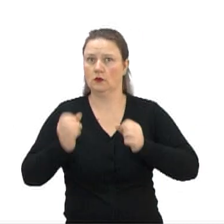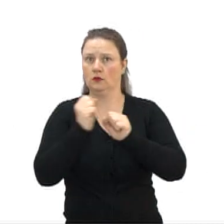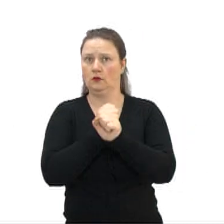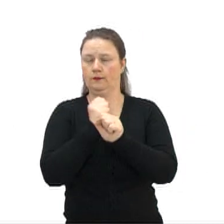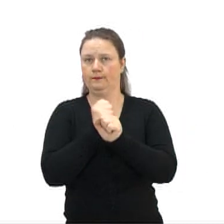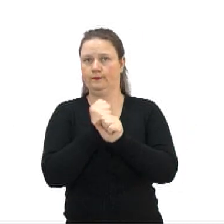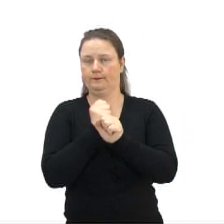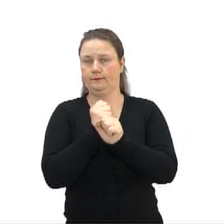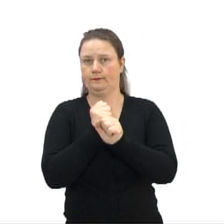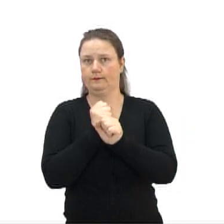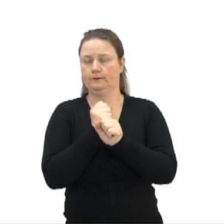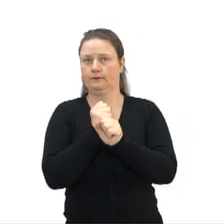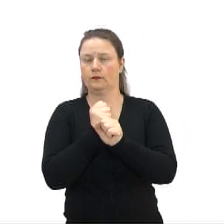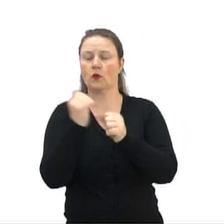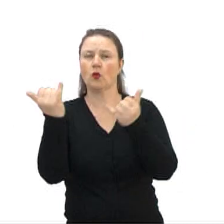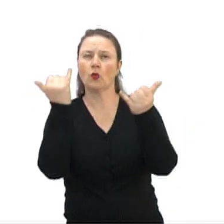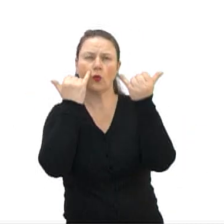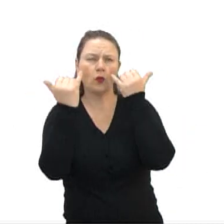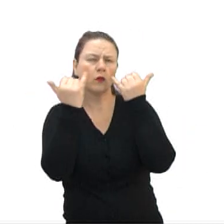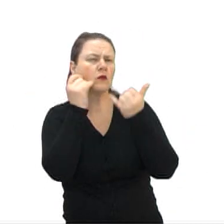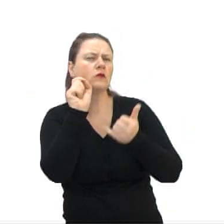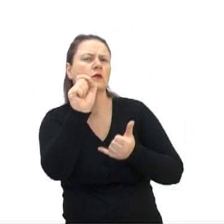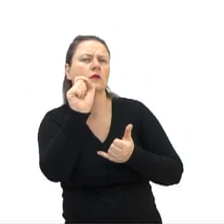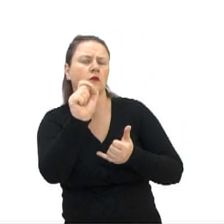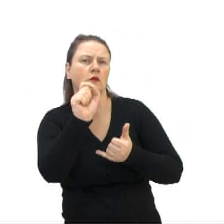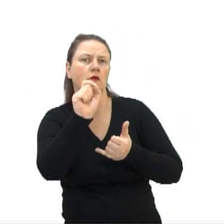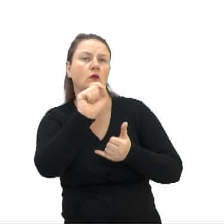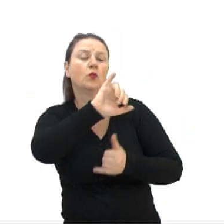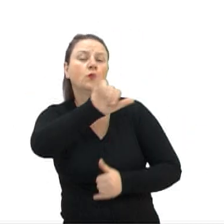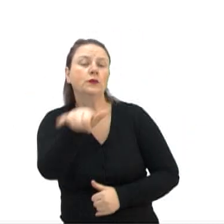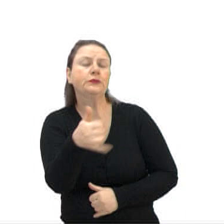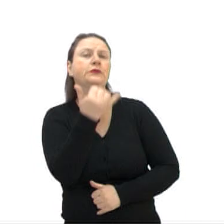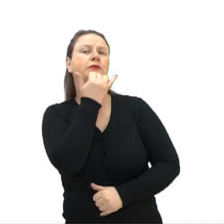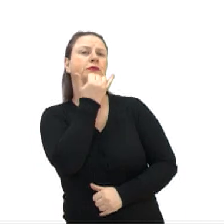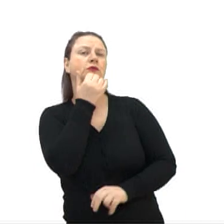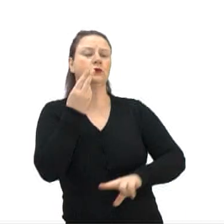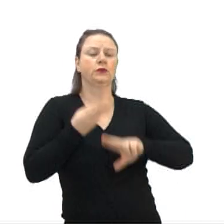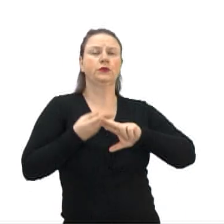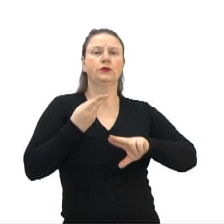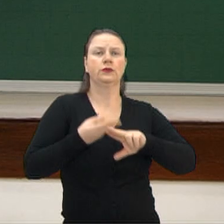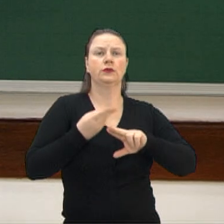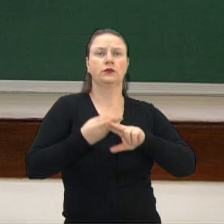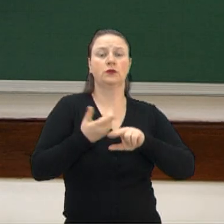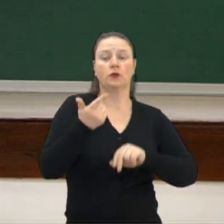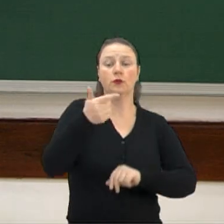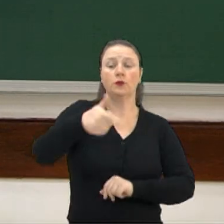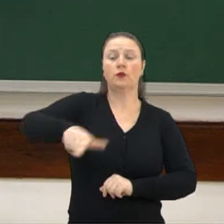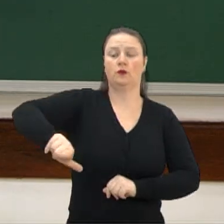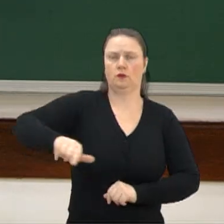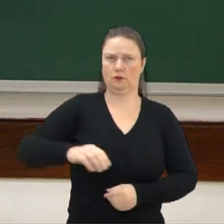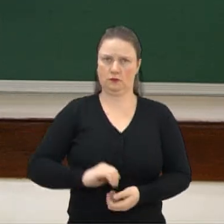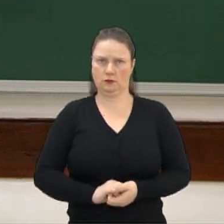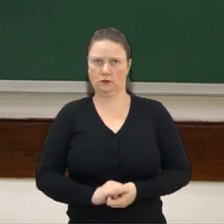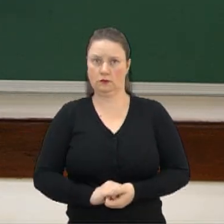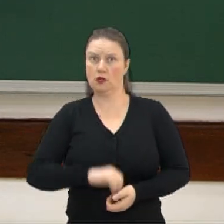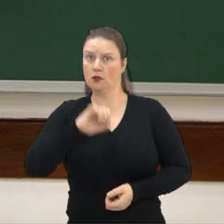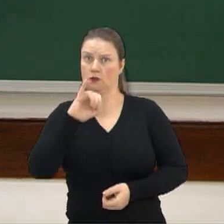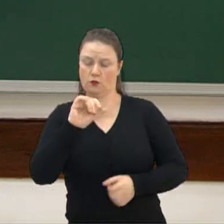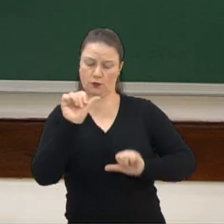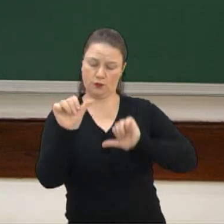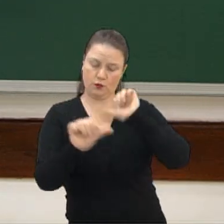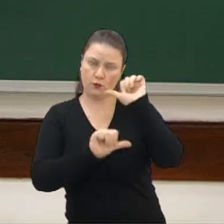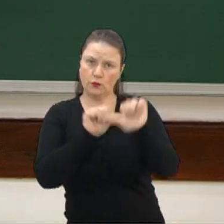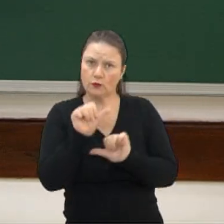Qual informação temos no trecho para justificar o uso de novamente? Então, se eu vou fazer essa